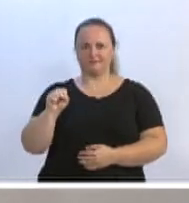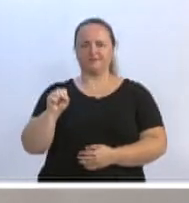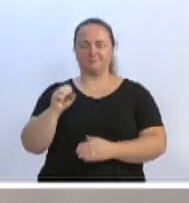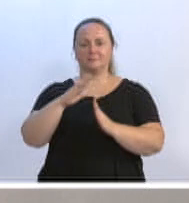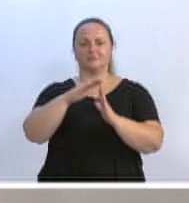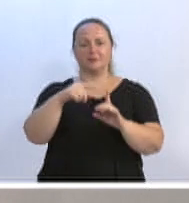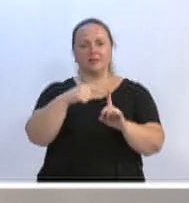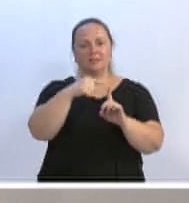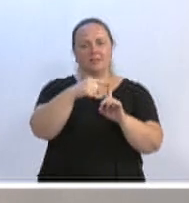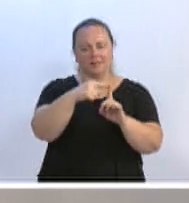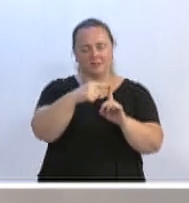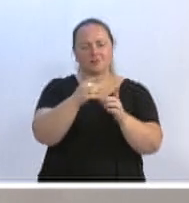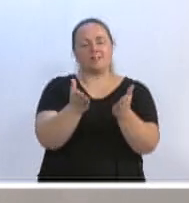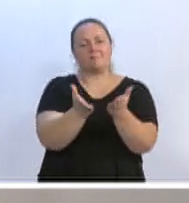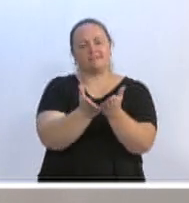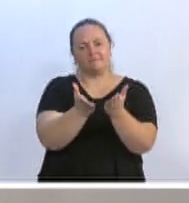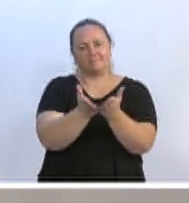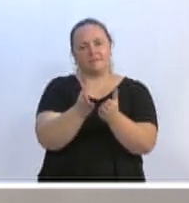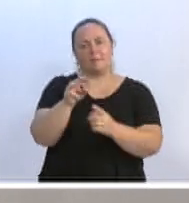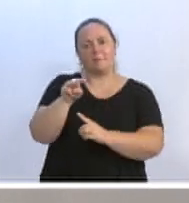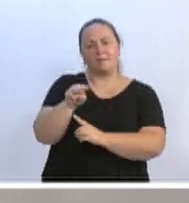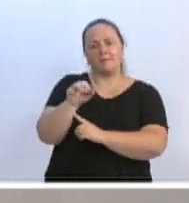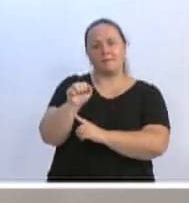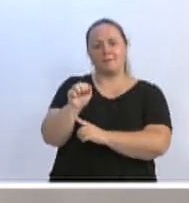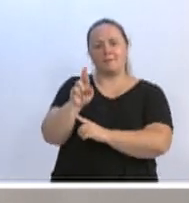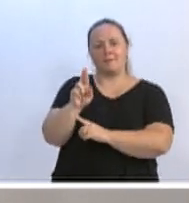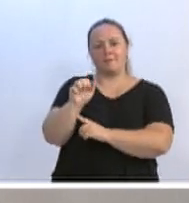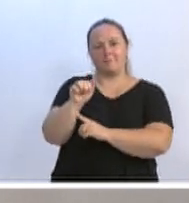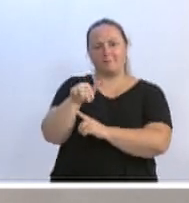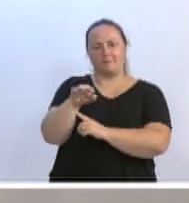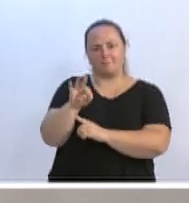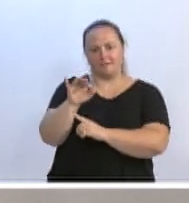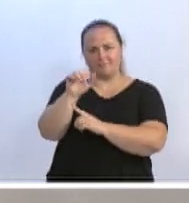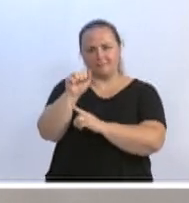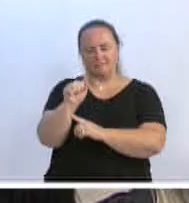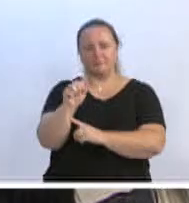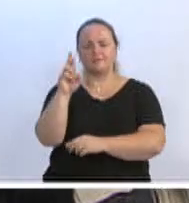Igreja Cristã Maranata de Rodeio.